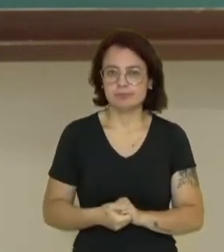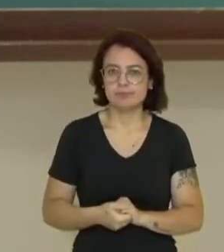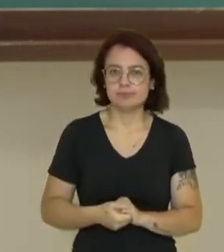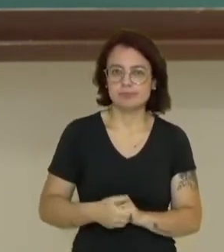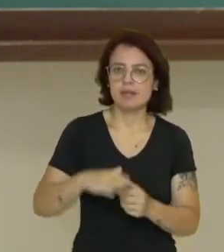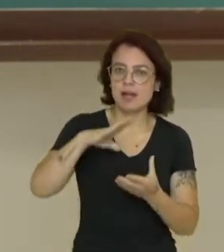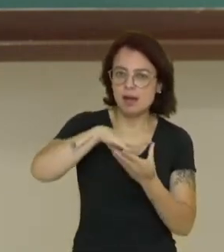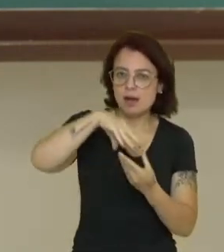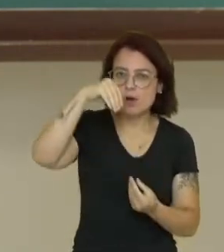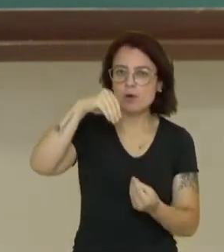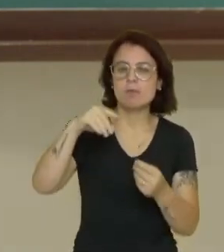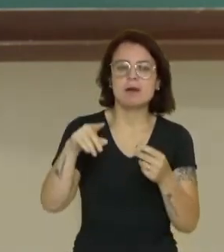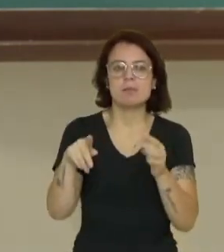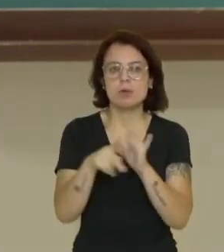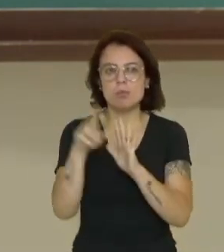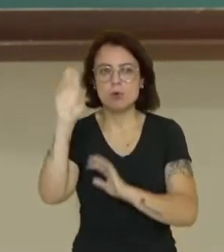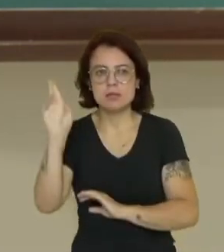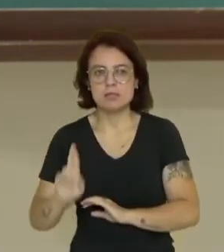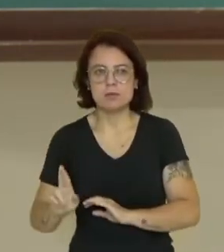à razão.